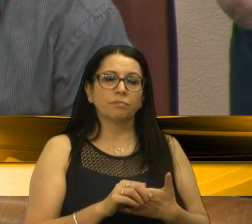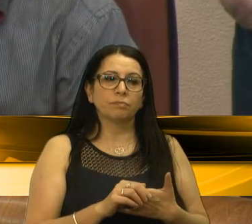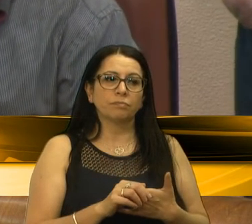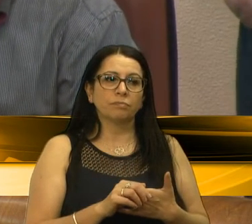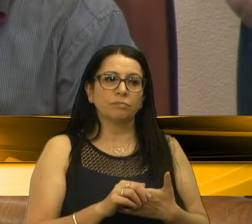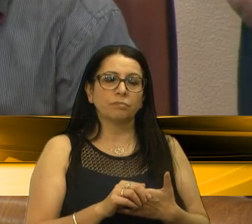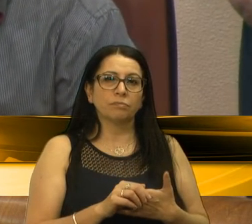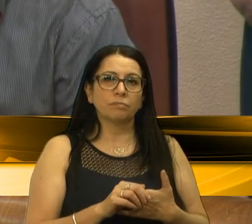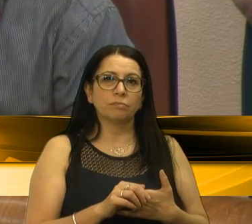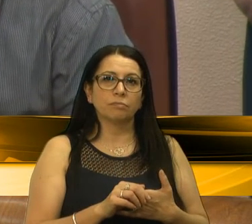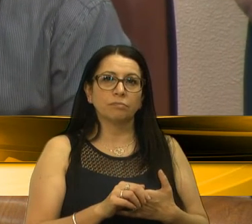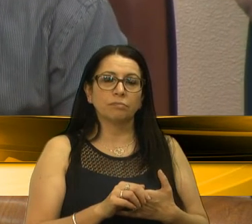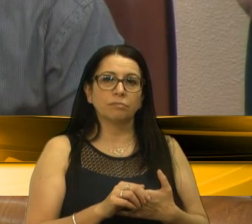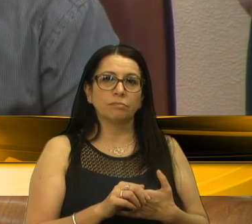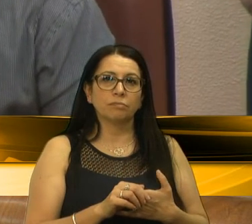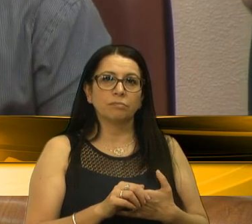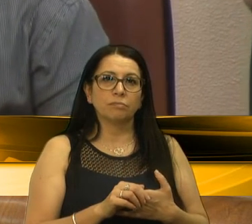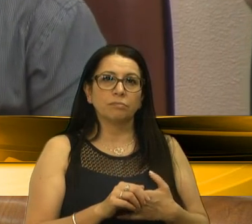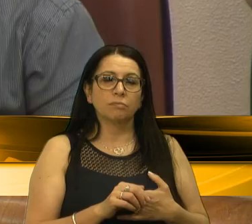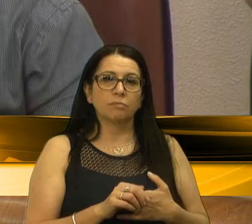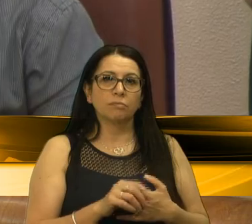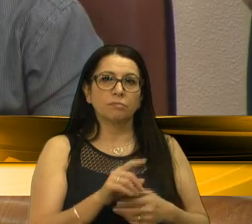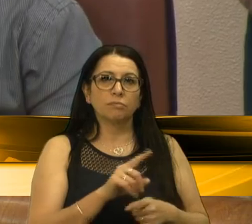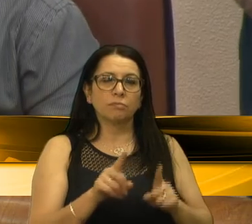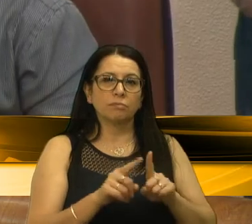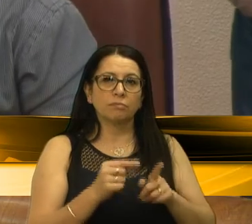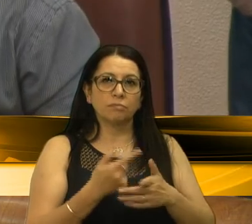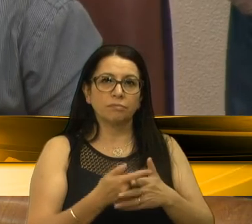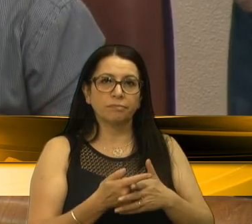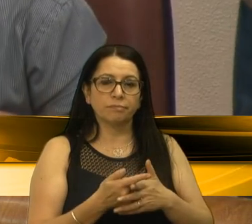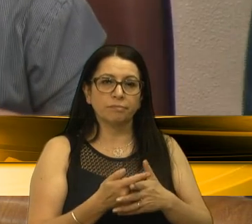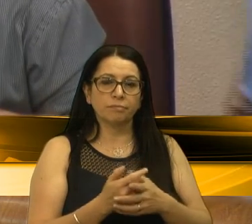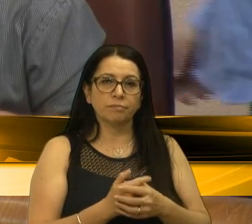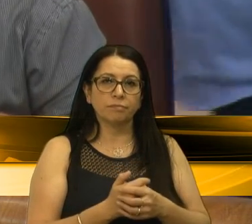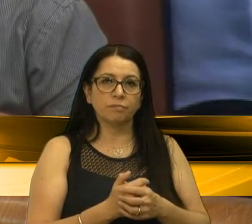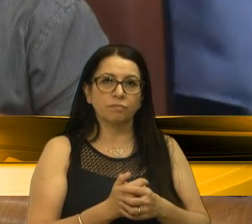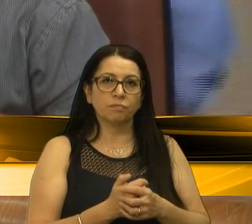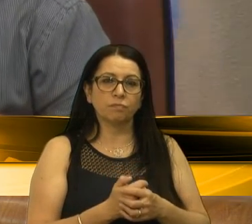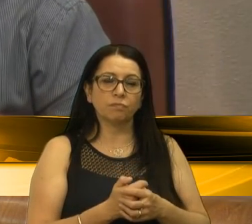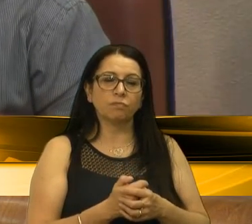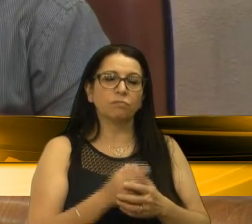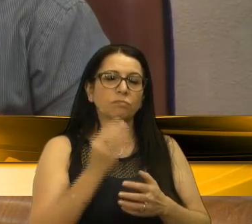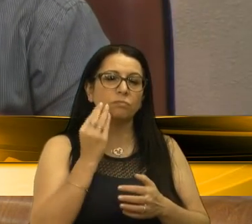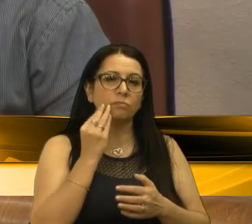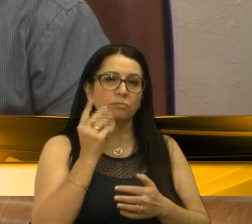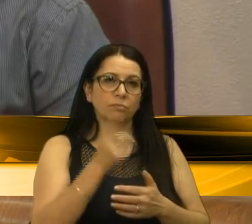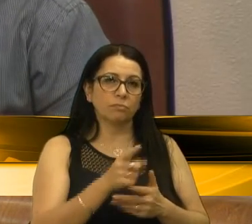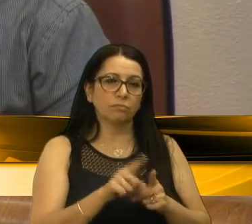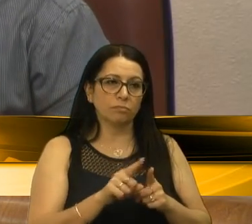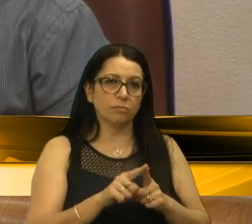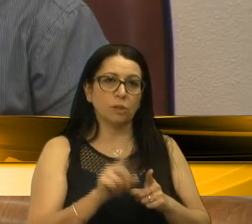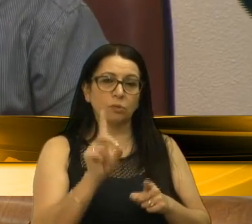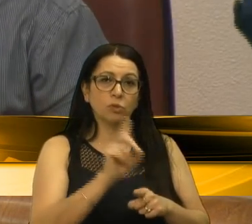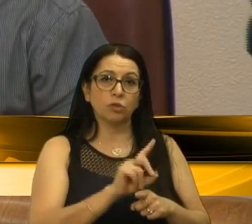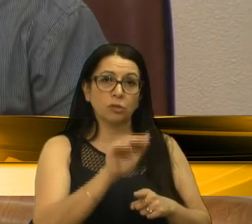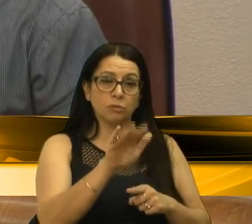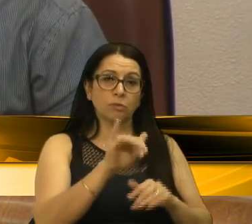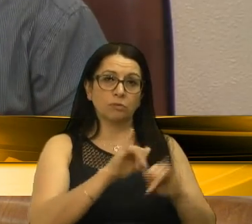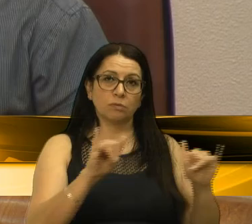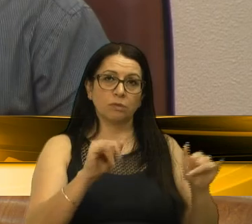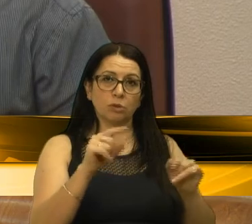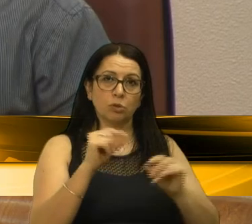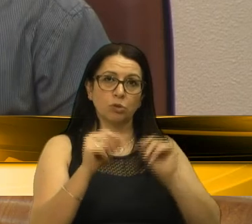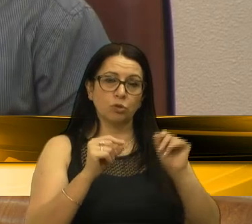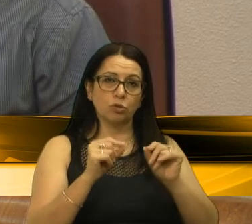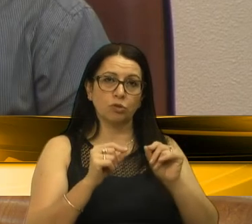nós não estamos cumprindo com tudo que está previsto lá. Cássia Kuhn. Então, diante dessas suas informações em relação ao item